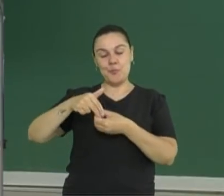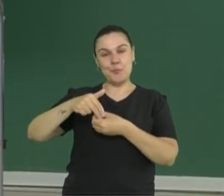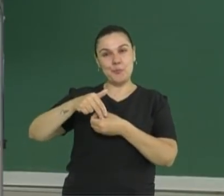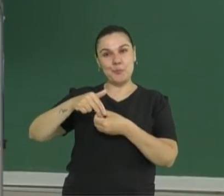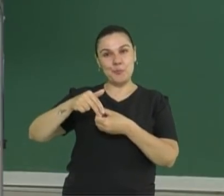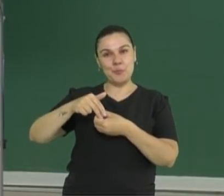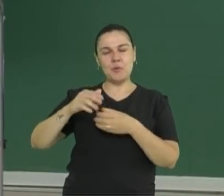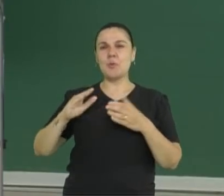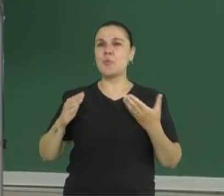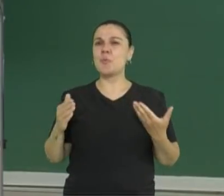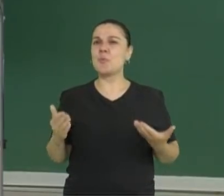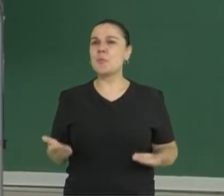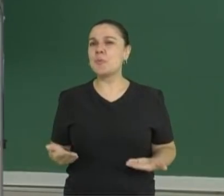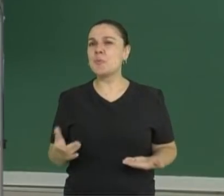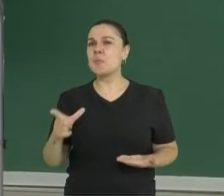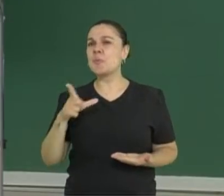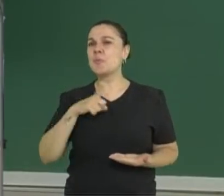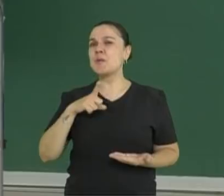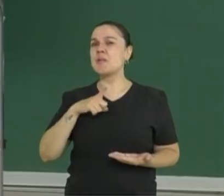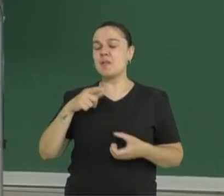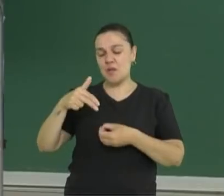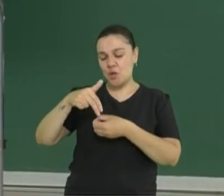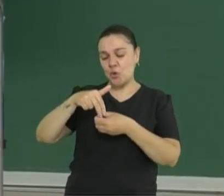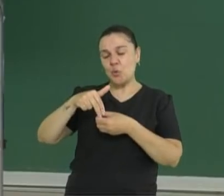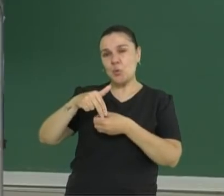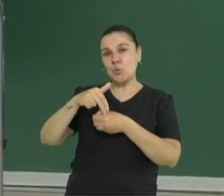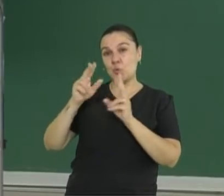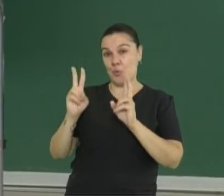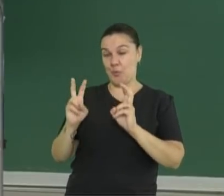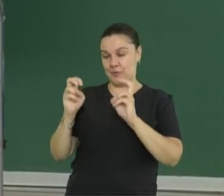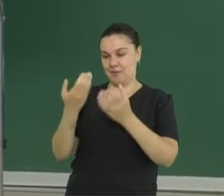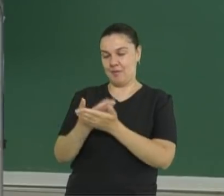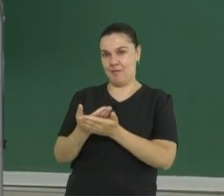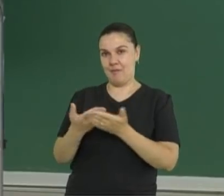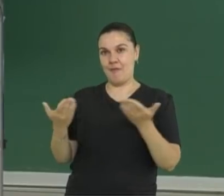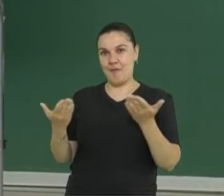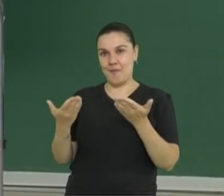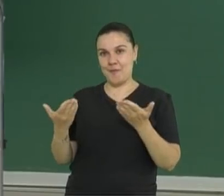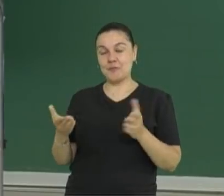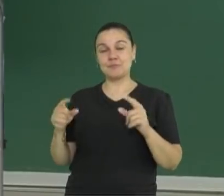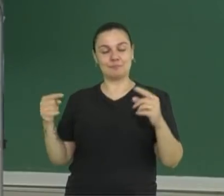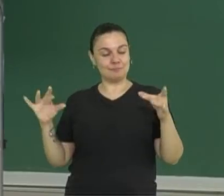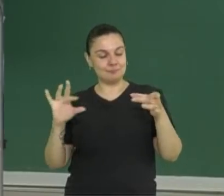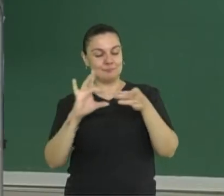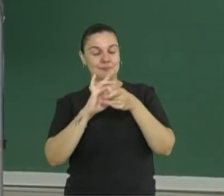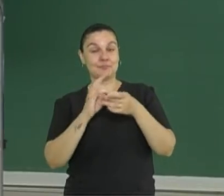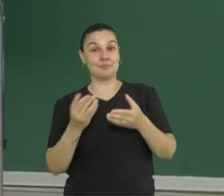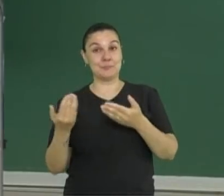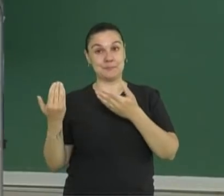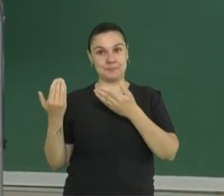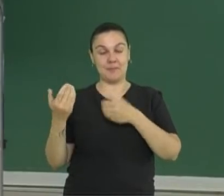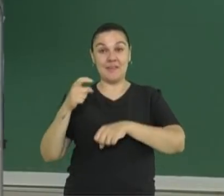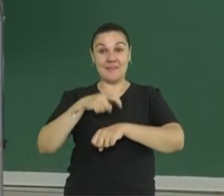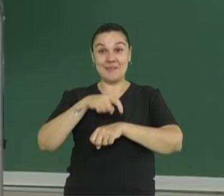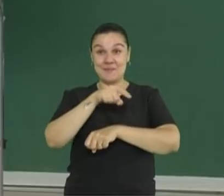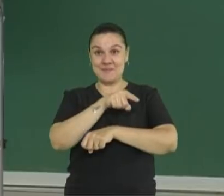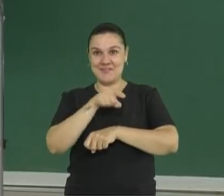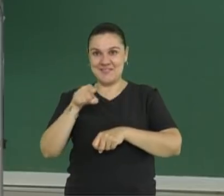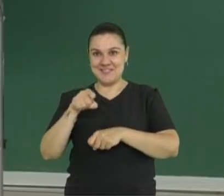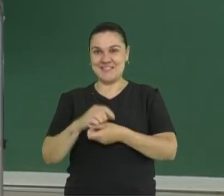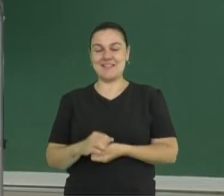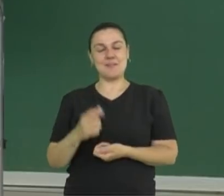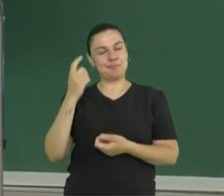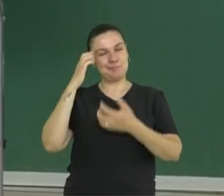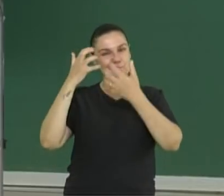núcleo. O que será que o núcleo, que é o assunto da nossa aula de hoje, tem a ver com essa imagem? Eu vou dar um tempinho para